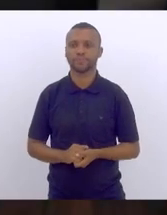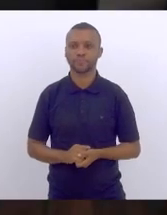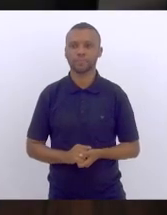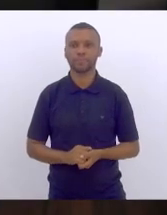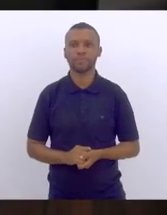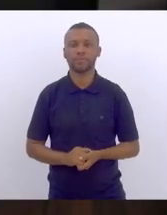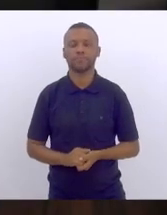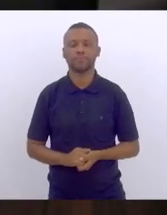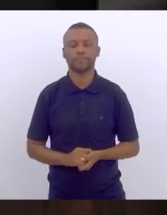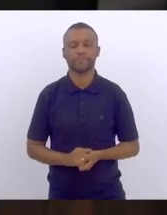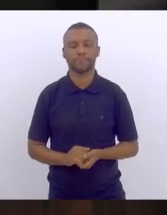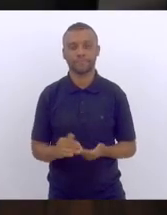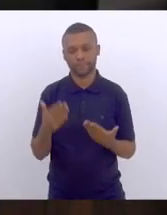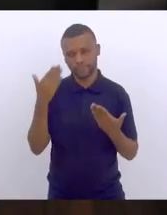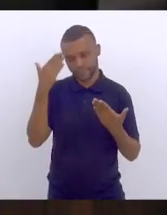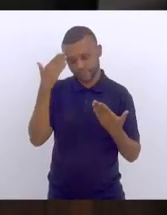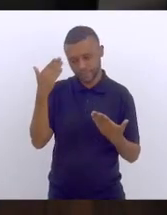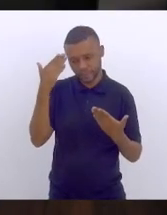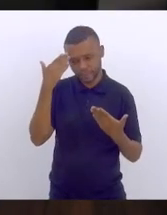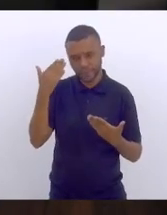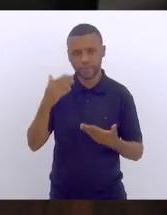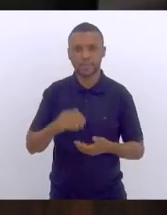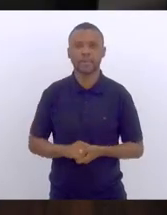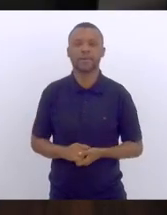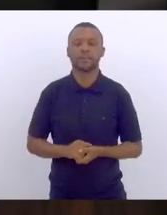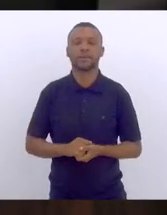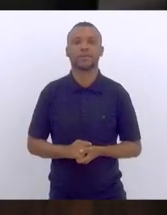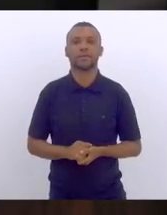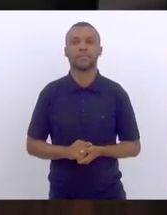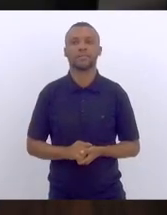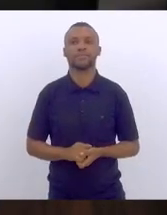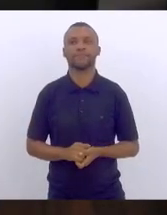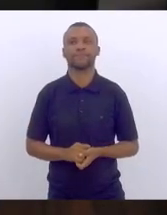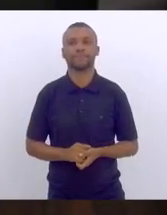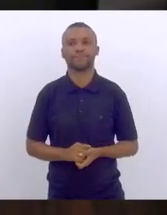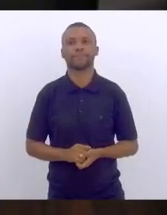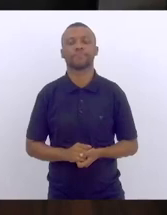intermediação. Obrigado. Parabéns aos torcedores também. Então, vamos.